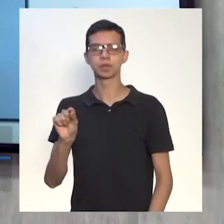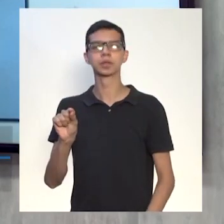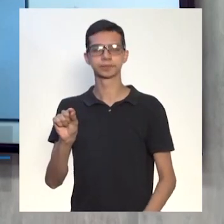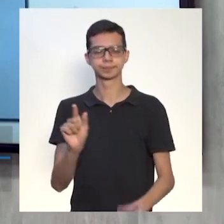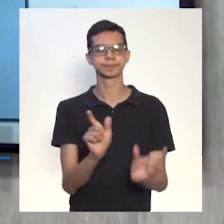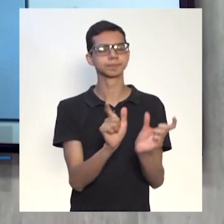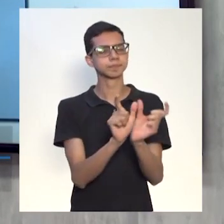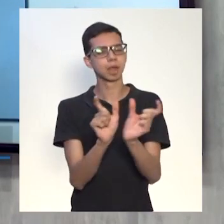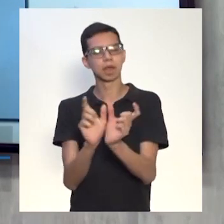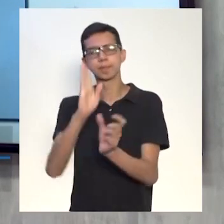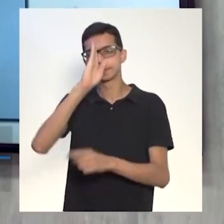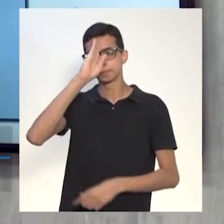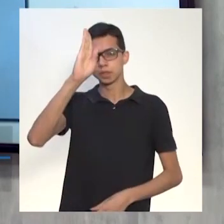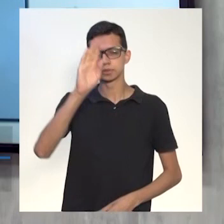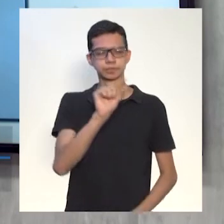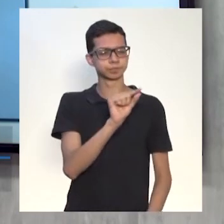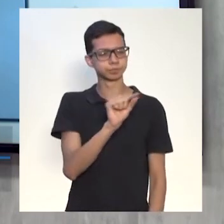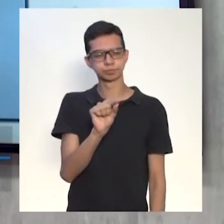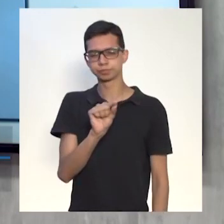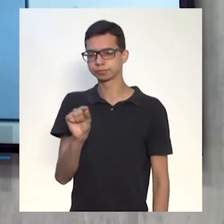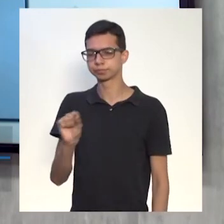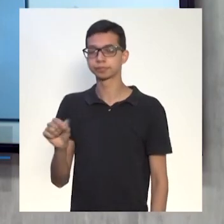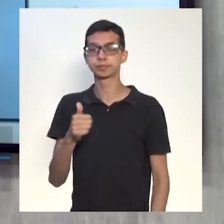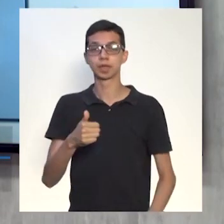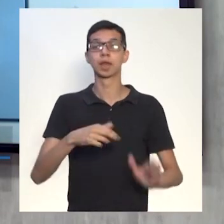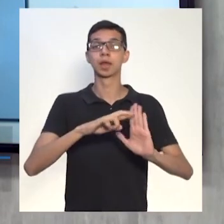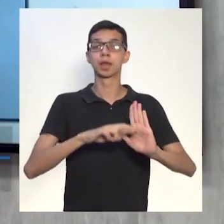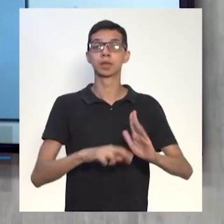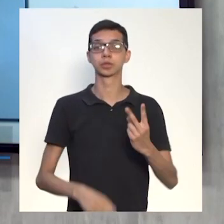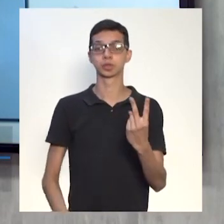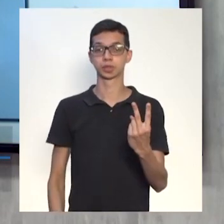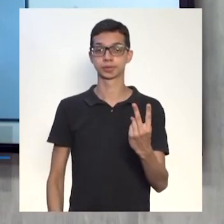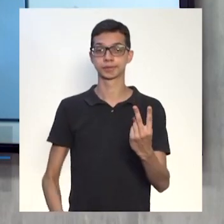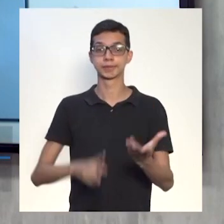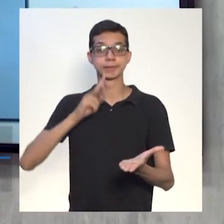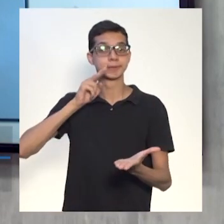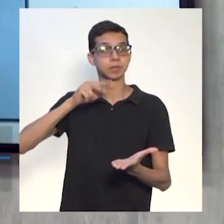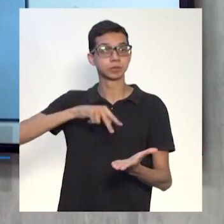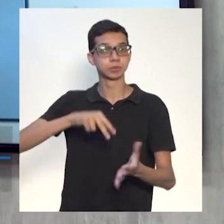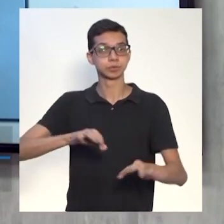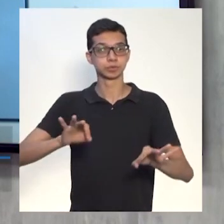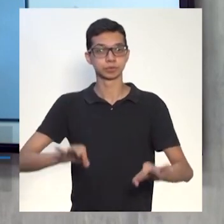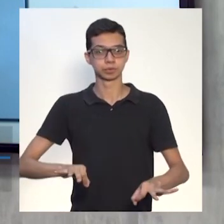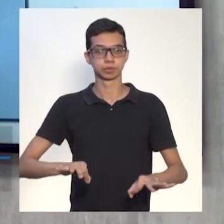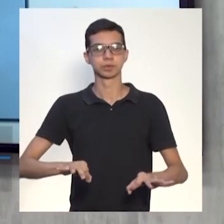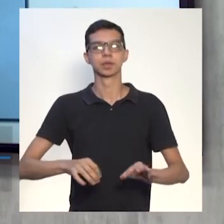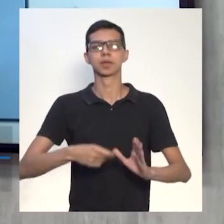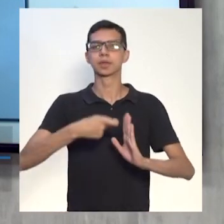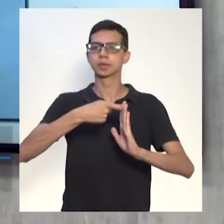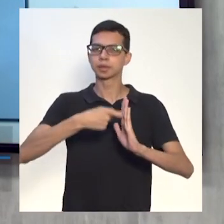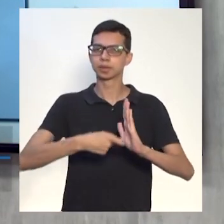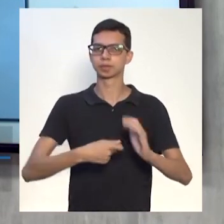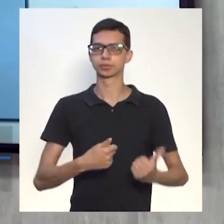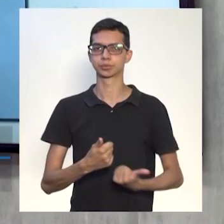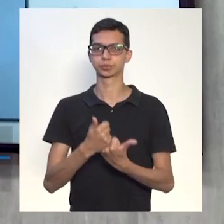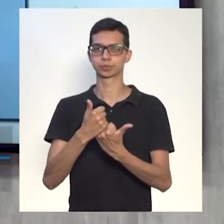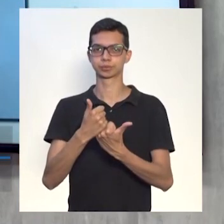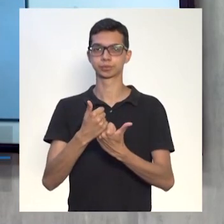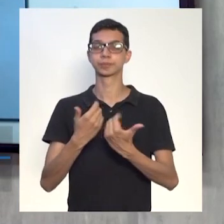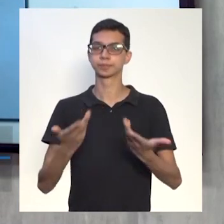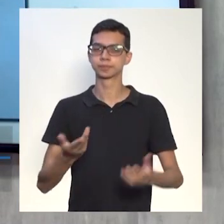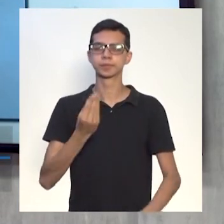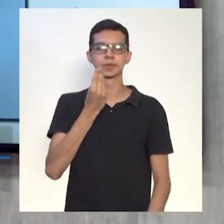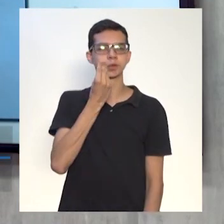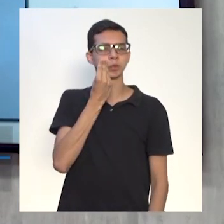Regra 2, leitura adequada dos textos motivadores, certo? Eu vou ali observar se esses